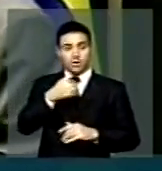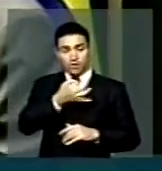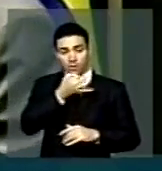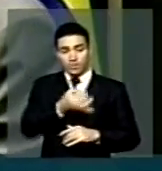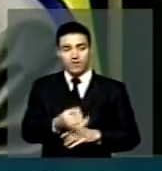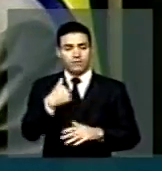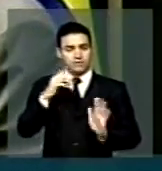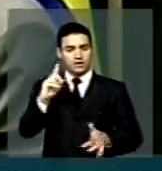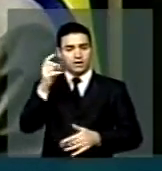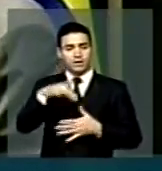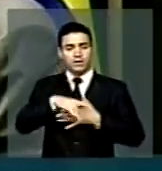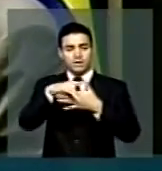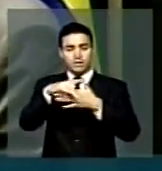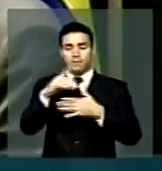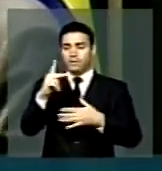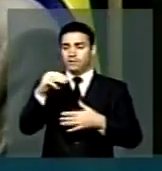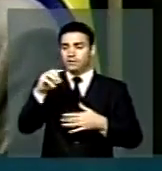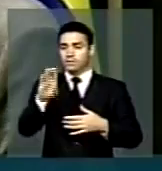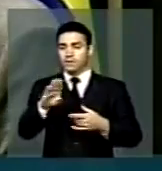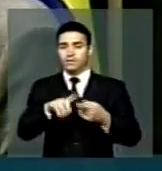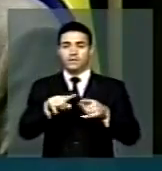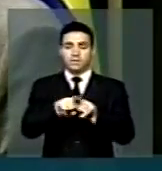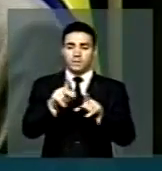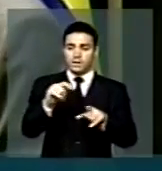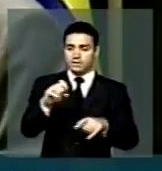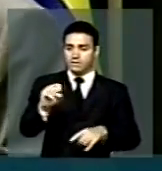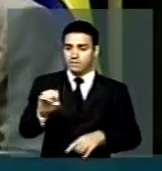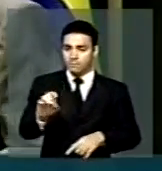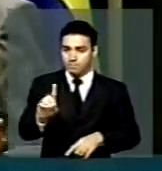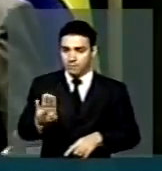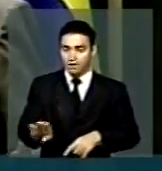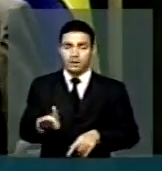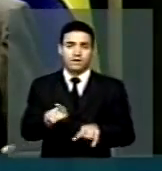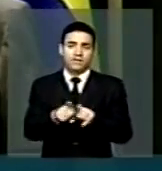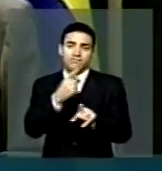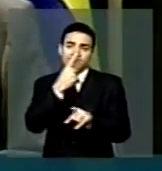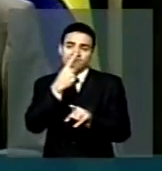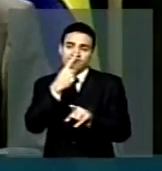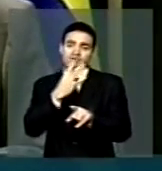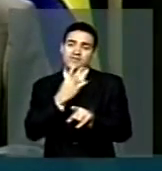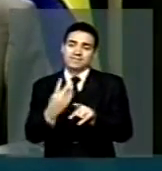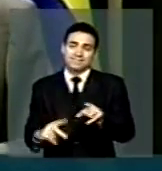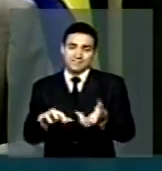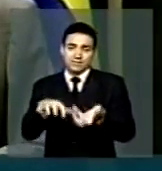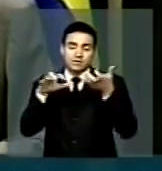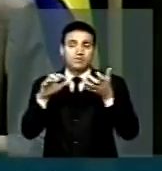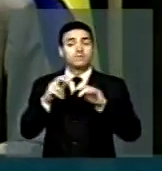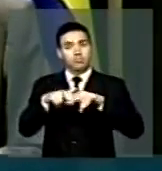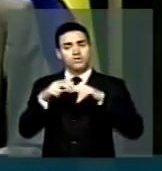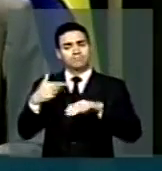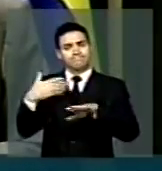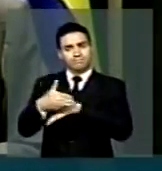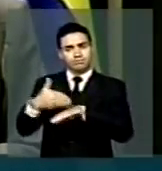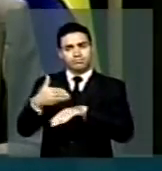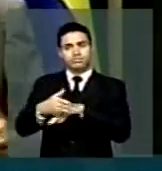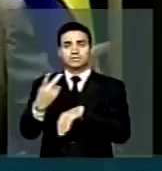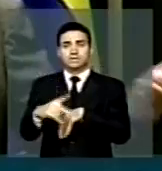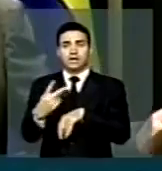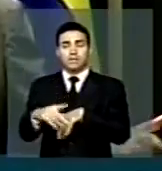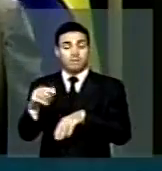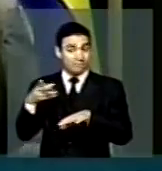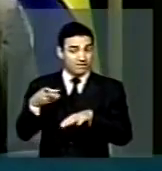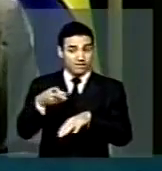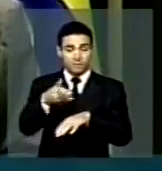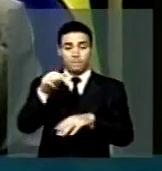sido líder do PMDB e do PSDB, tinha familiaridade com esse Congresso. Eu vinha frequentemente ao Congresso,